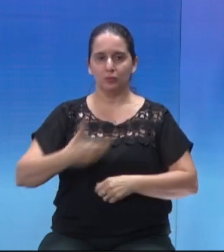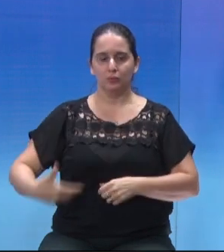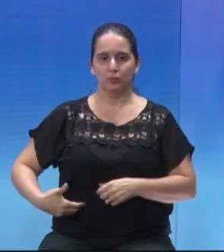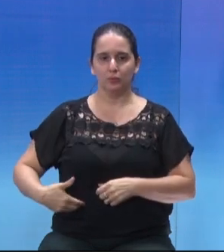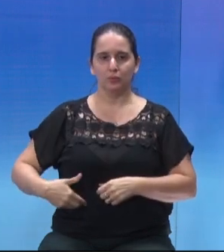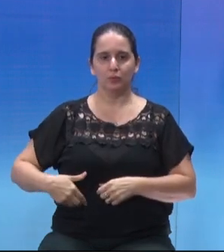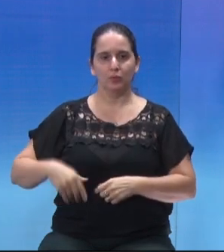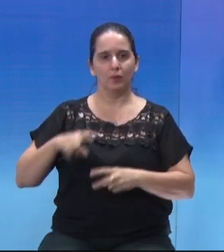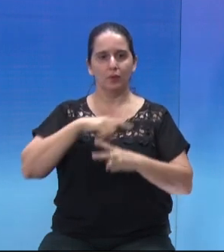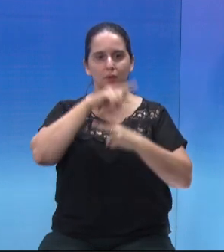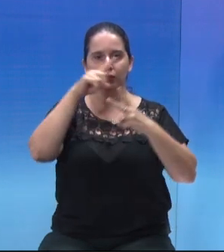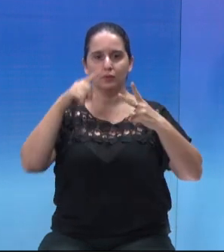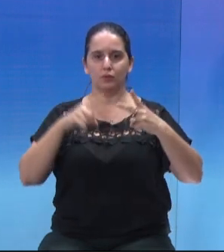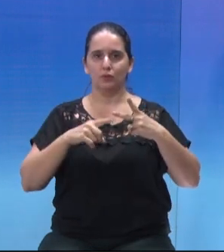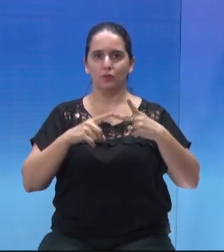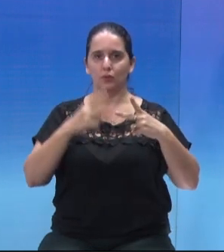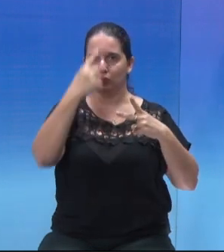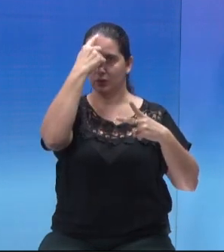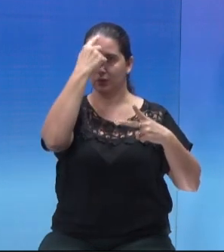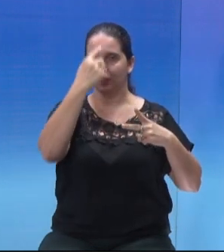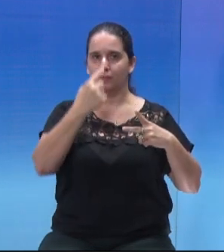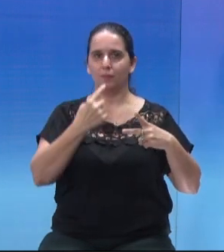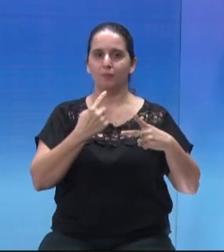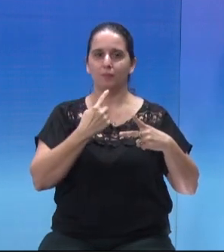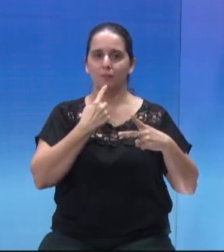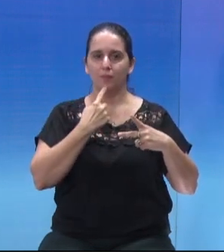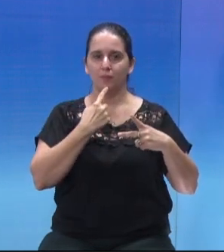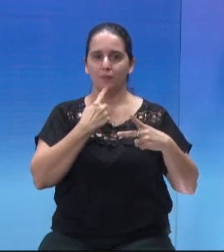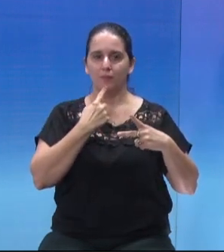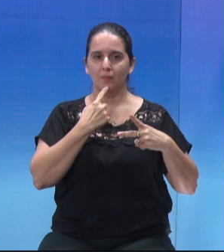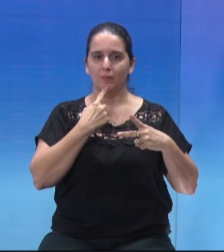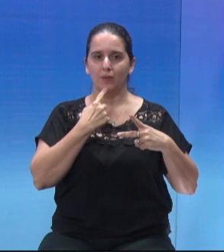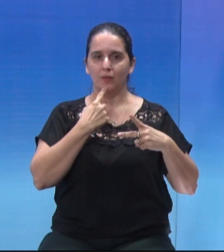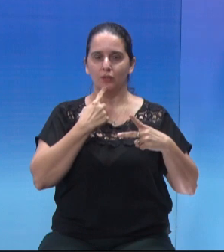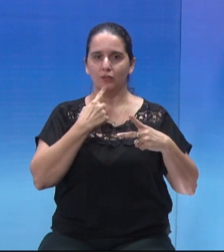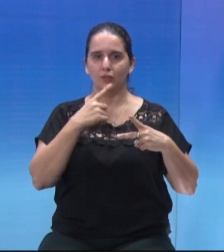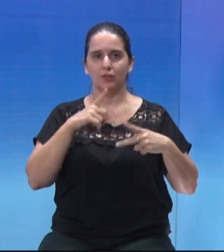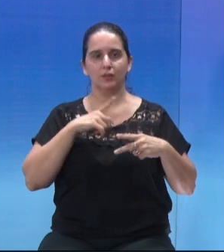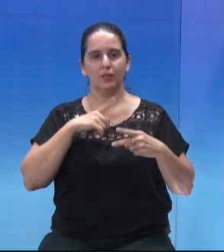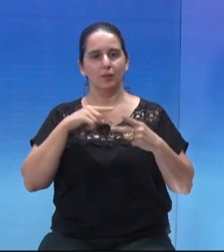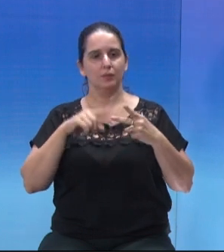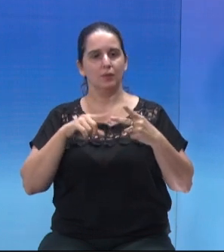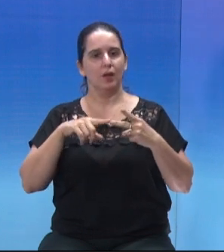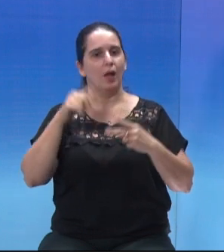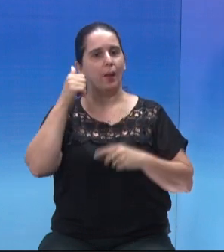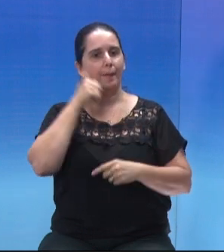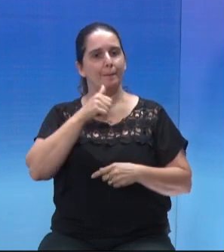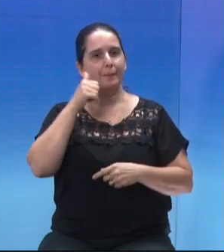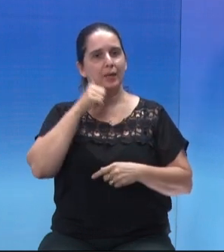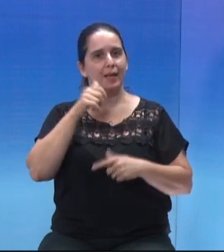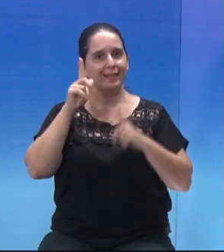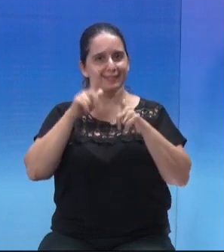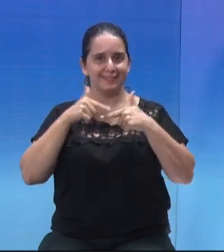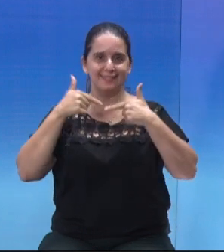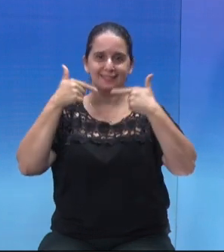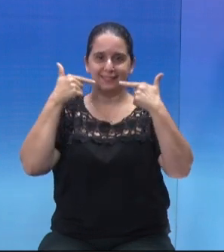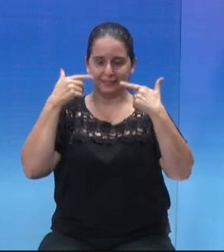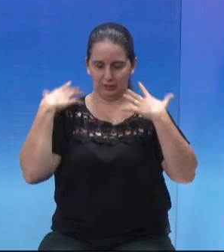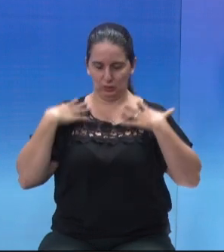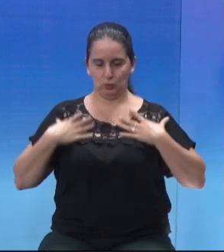Logo abaixo nós temos outra figura. Nessa figura nós temos uma moça muito simpática,